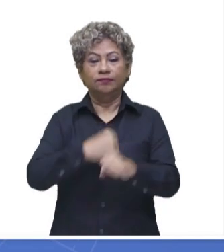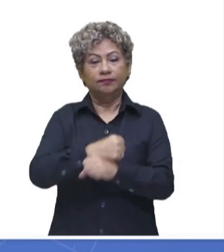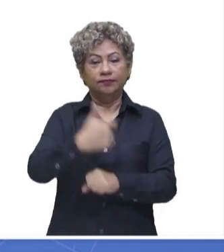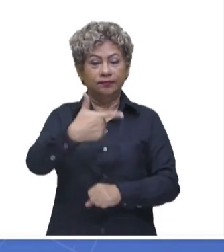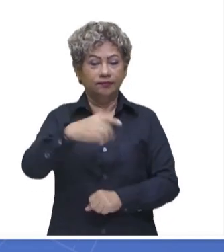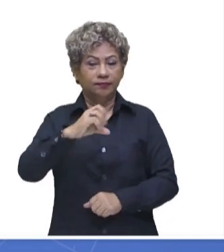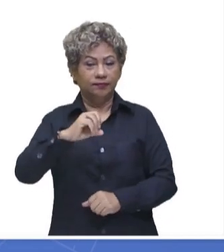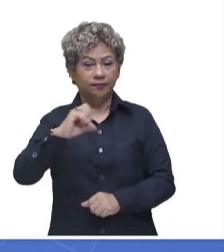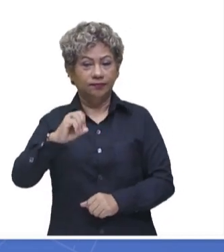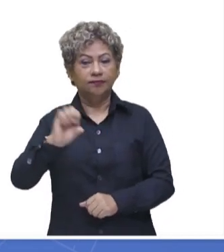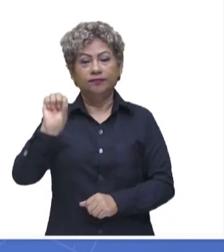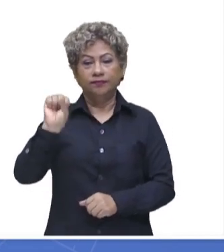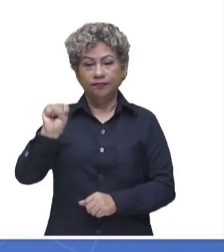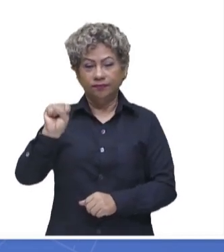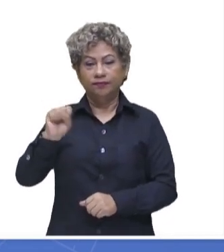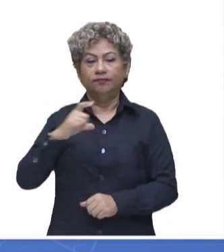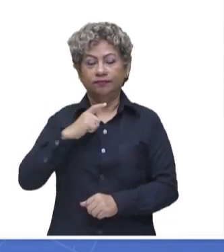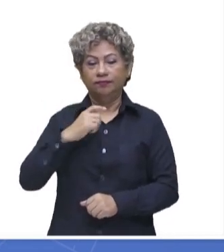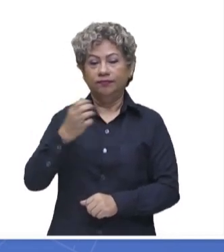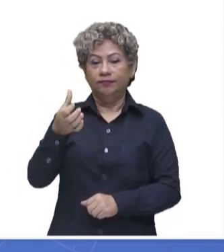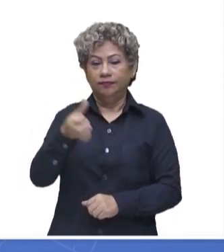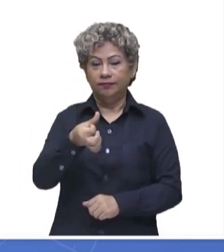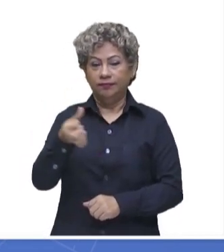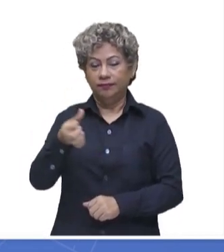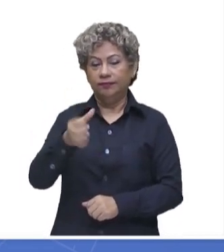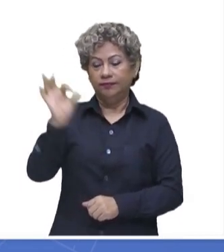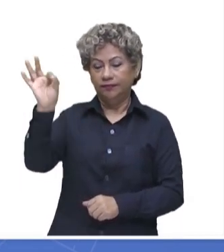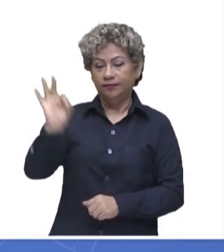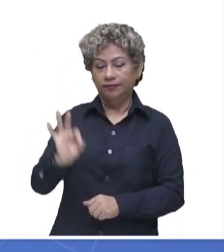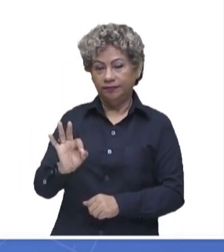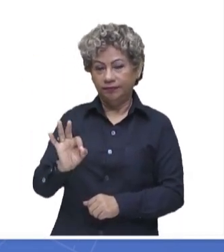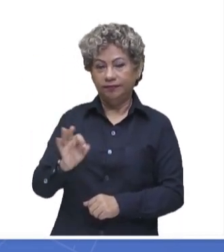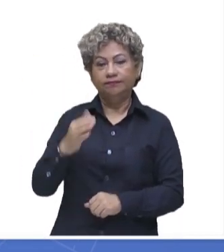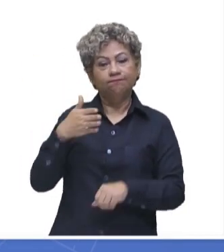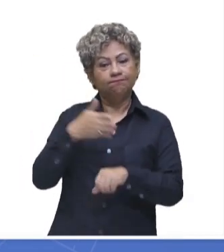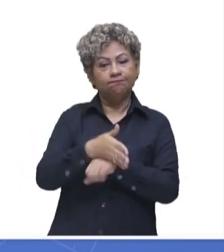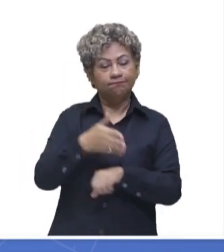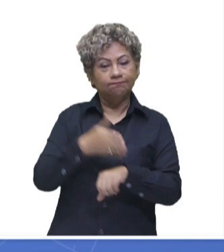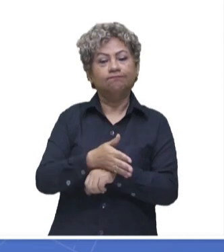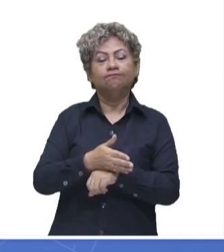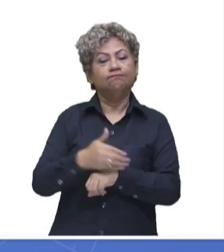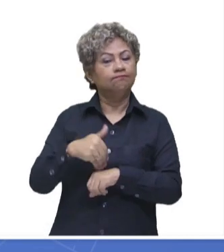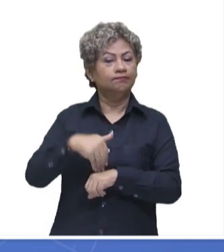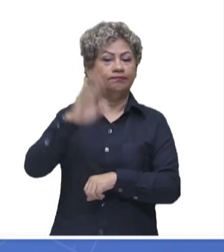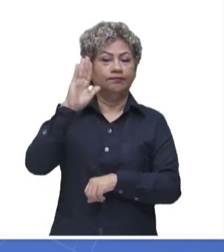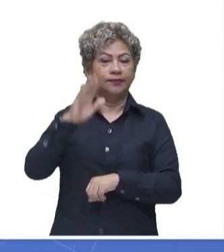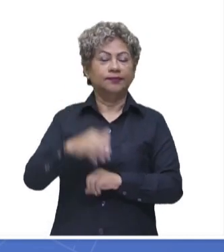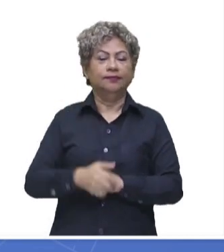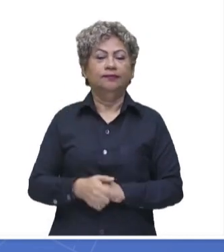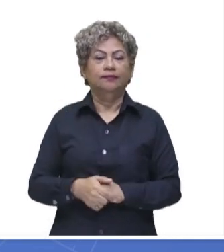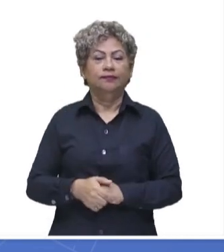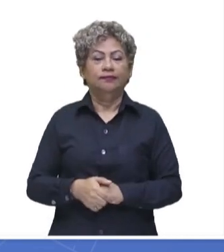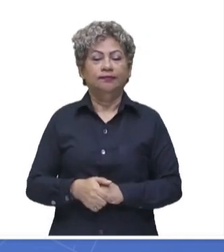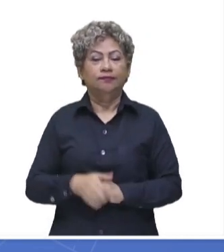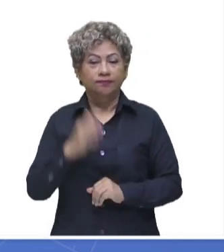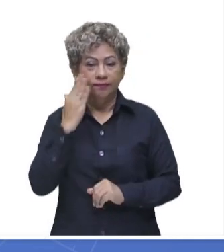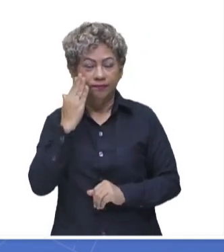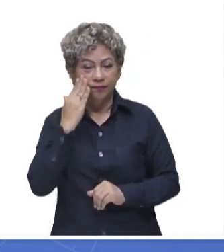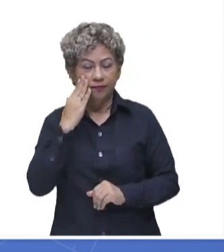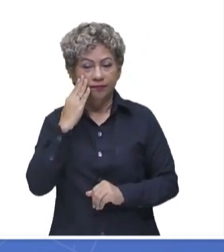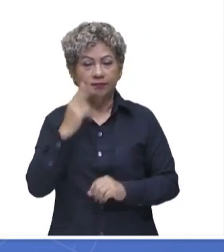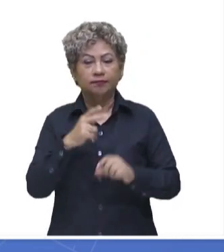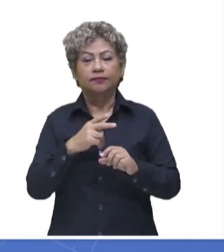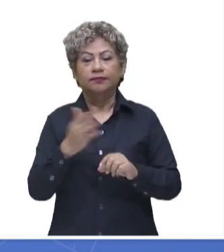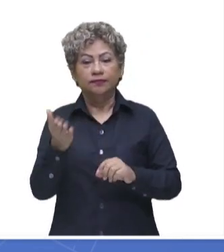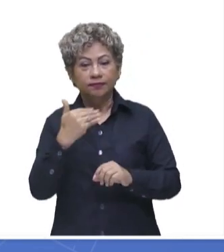os 66% de participação. Né? É a maior de todas. Então, é claro, vamos mostrar aí a nossa resposta